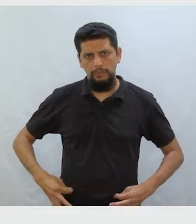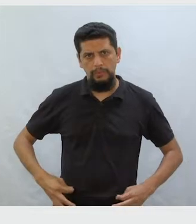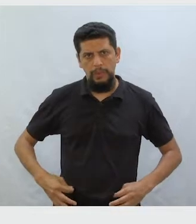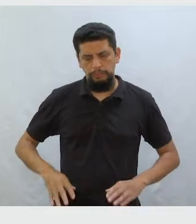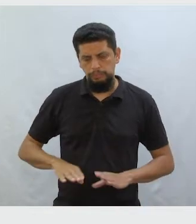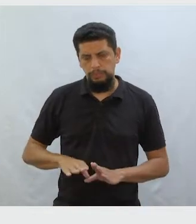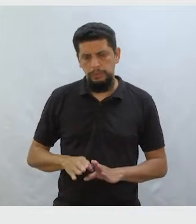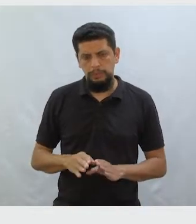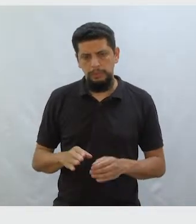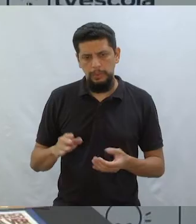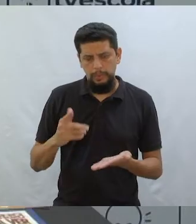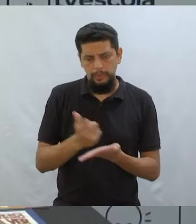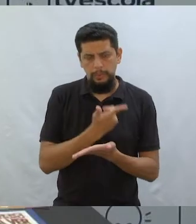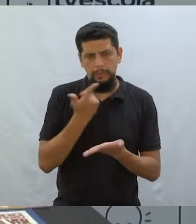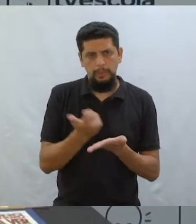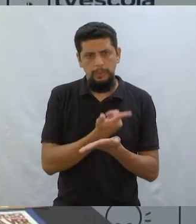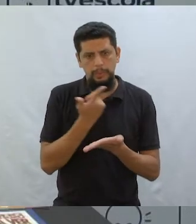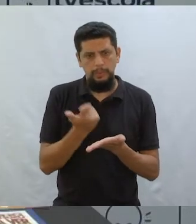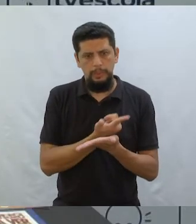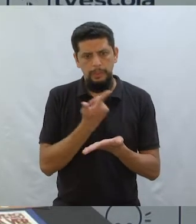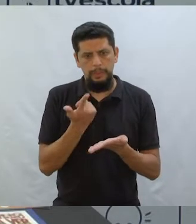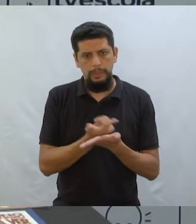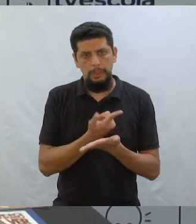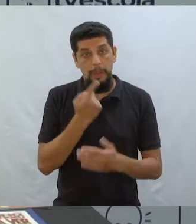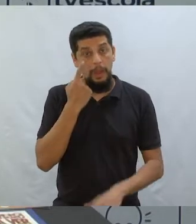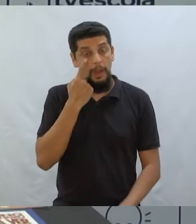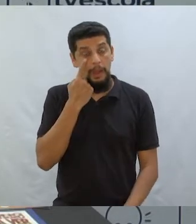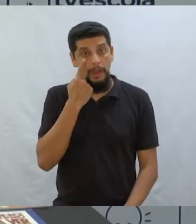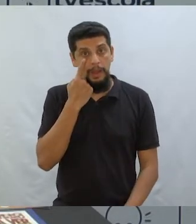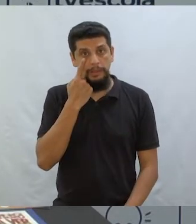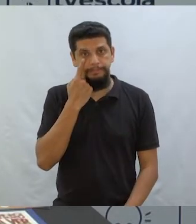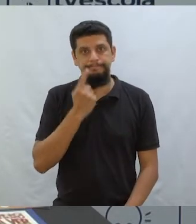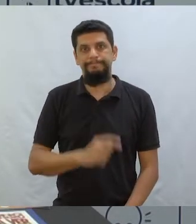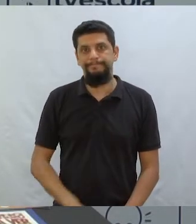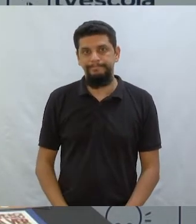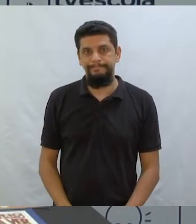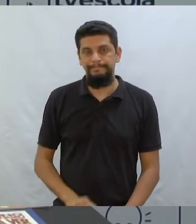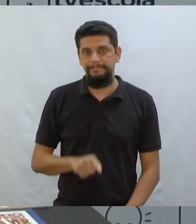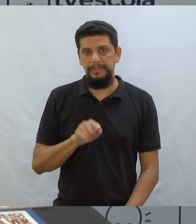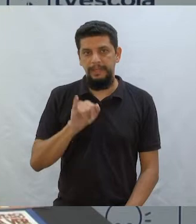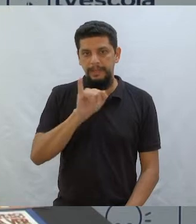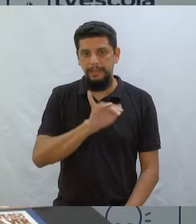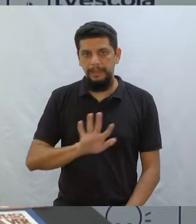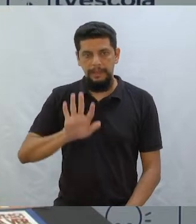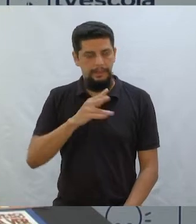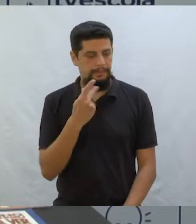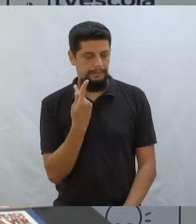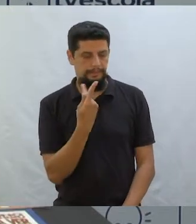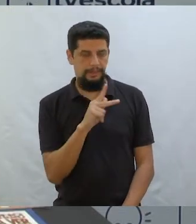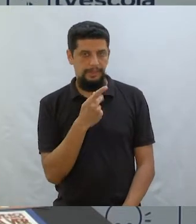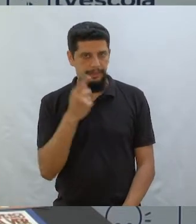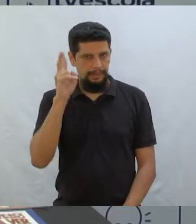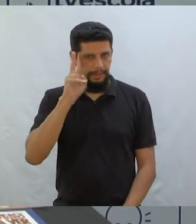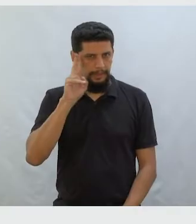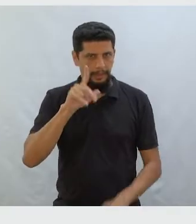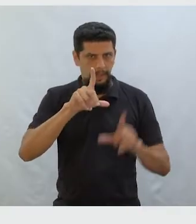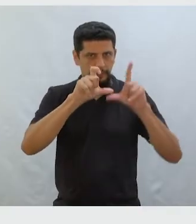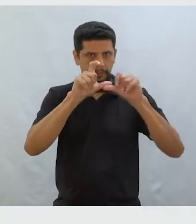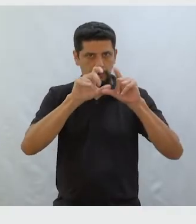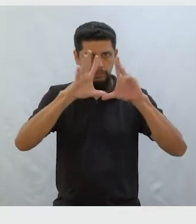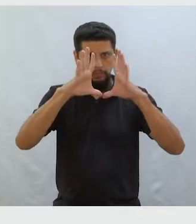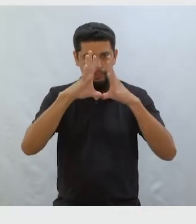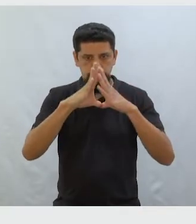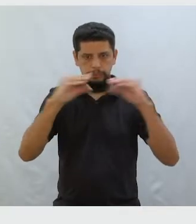Comprido com um livro olha só a imagem lembram que a foto tinha